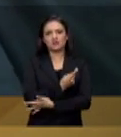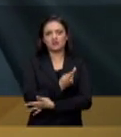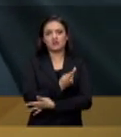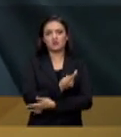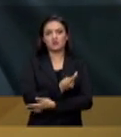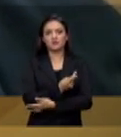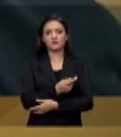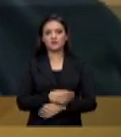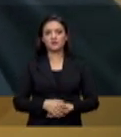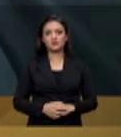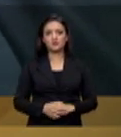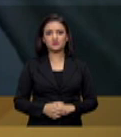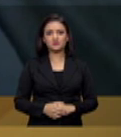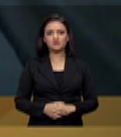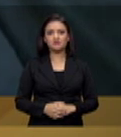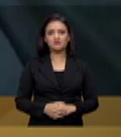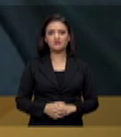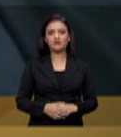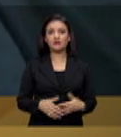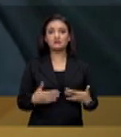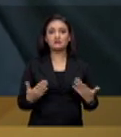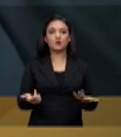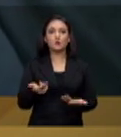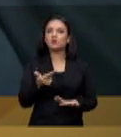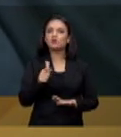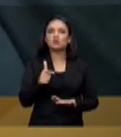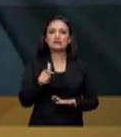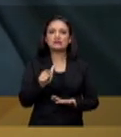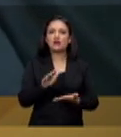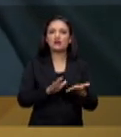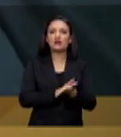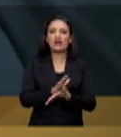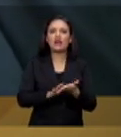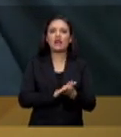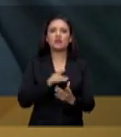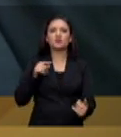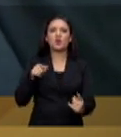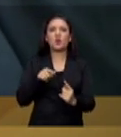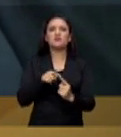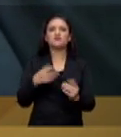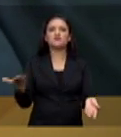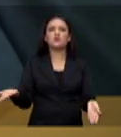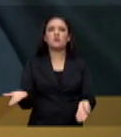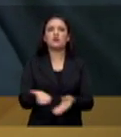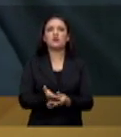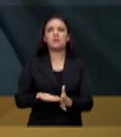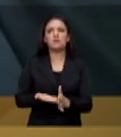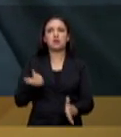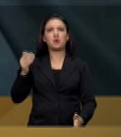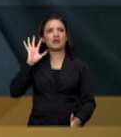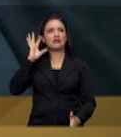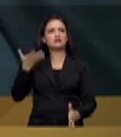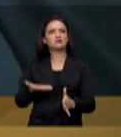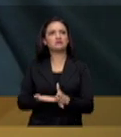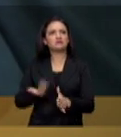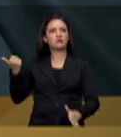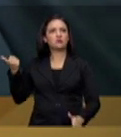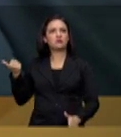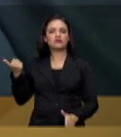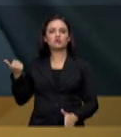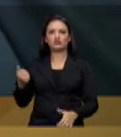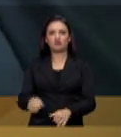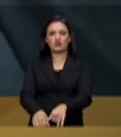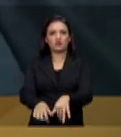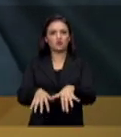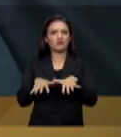em momento algum, houve qualquer pretensão de subtração desse tipo de decisão delicada